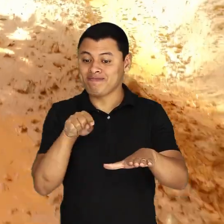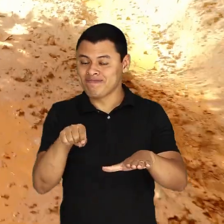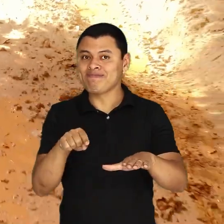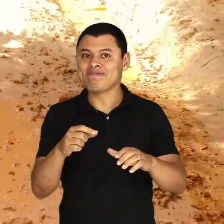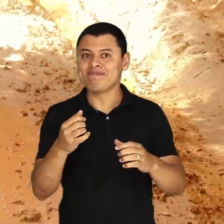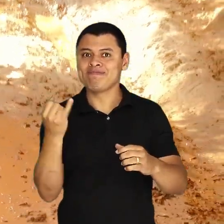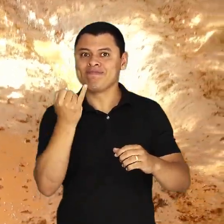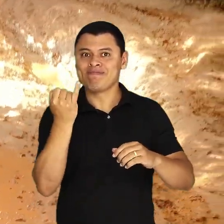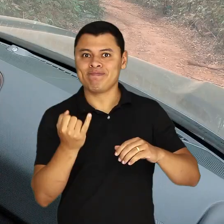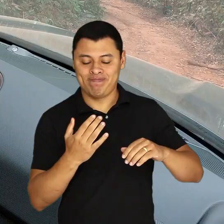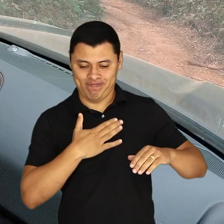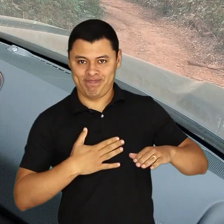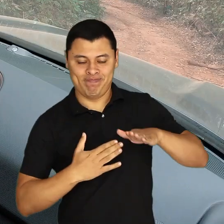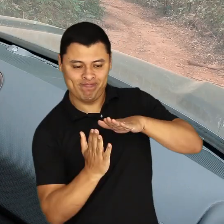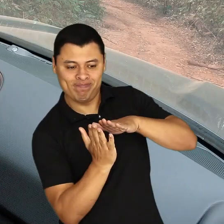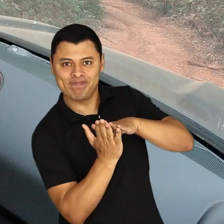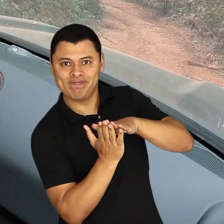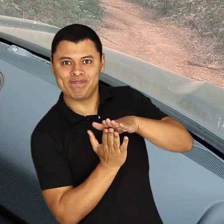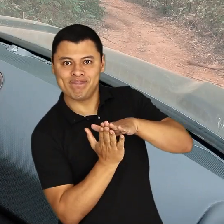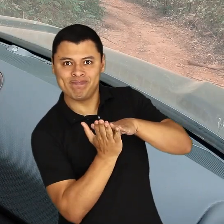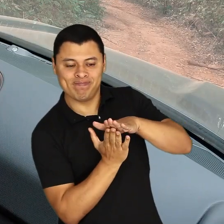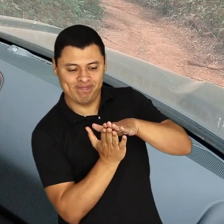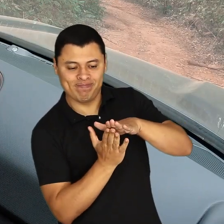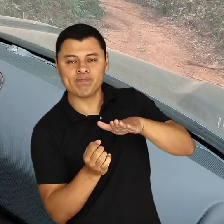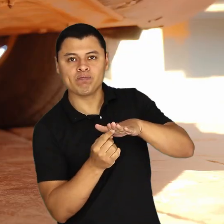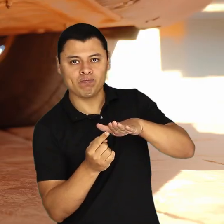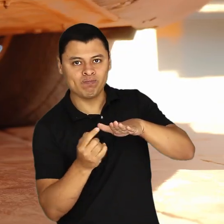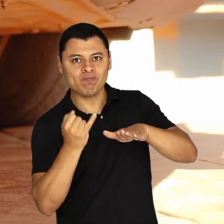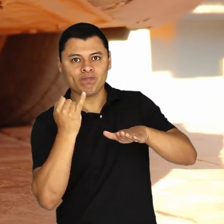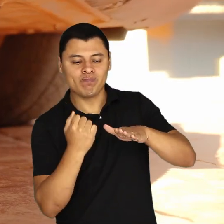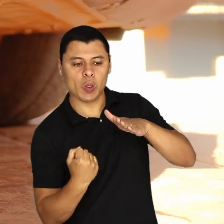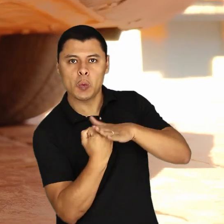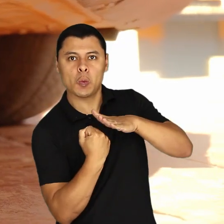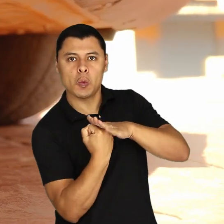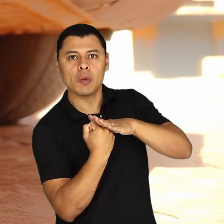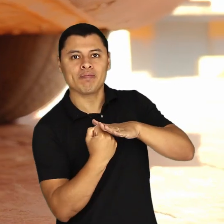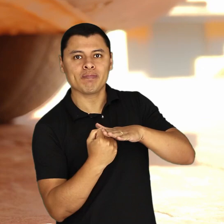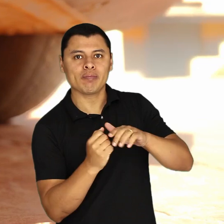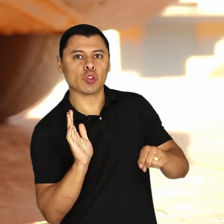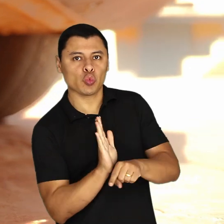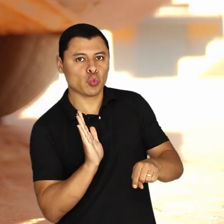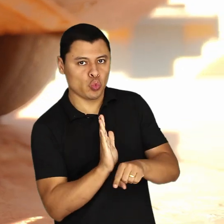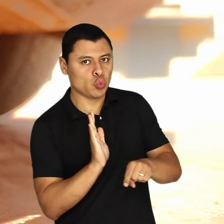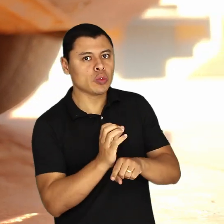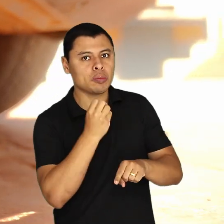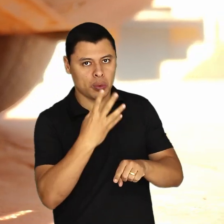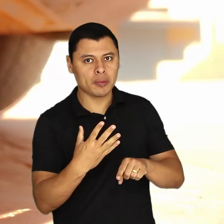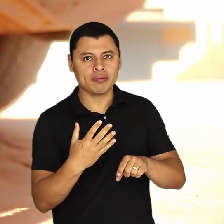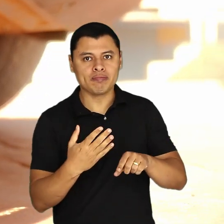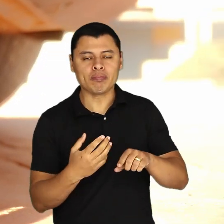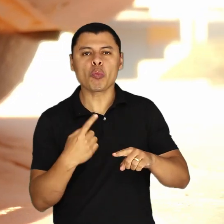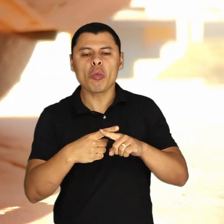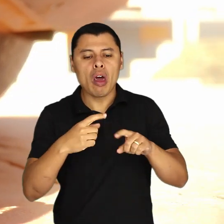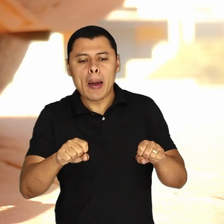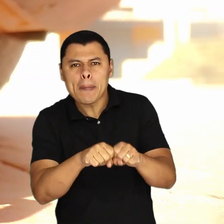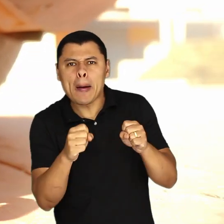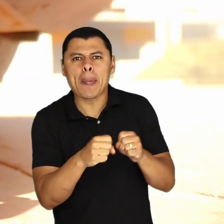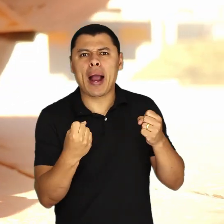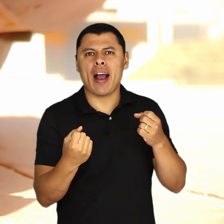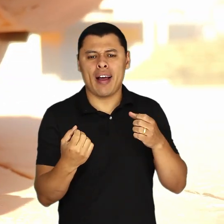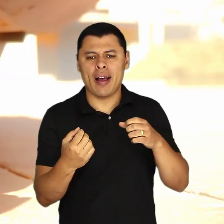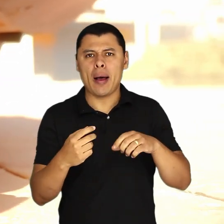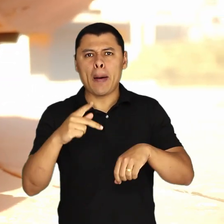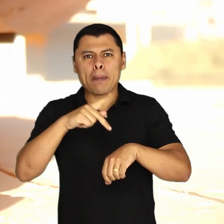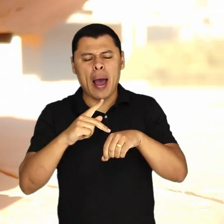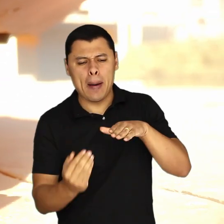fundo, né? Ou seja, aqui é muito importante o peito de aço, essa proteção, essas placas de aço que tem embaixo de todo o Bronco Sport, especialmente na parte de powertrain, para você